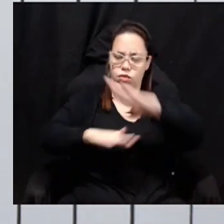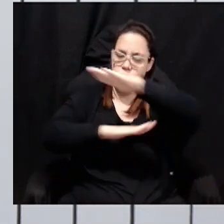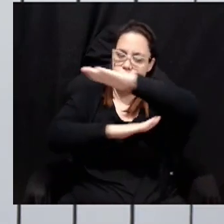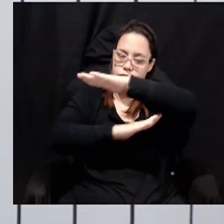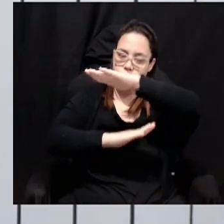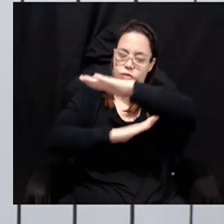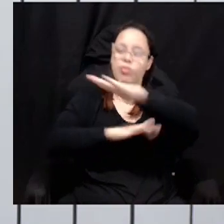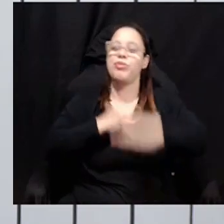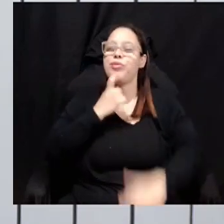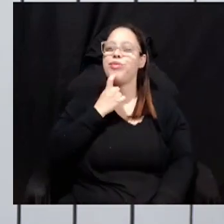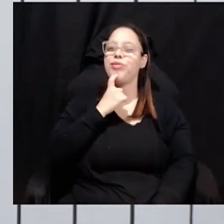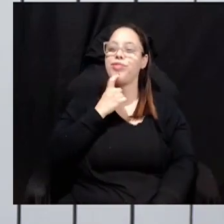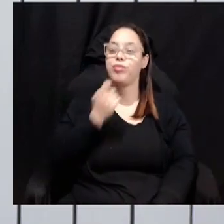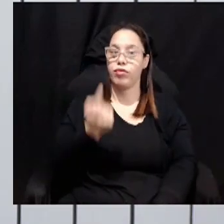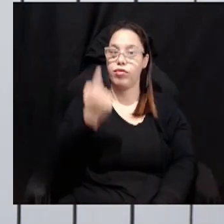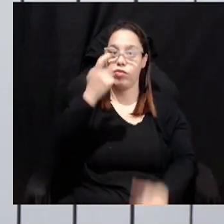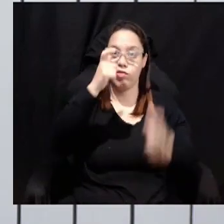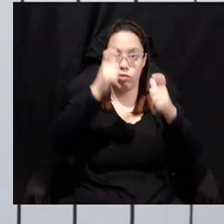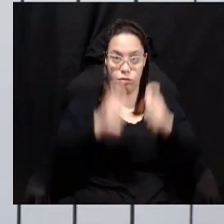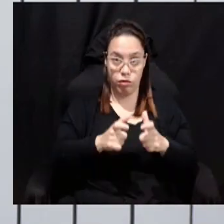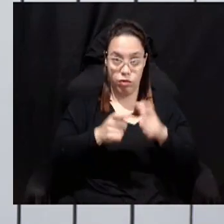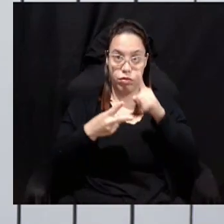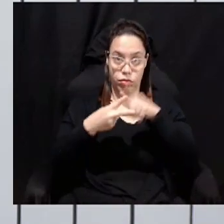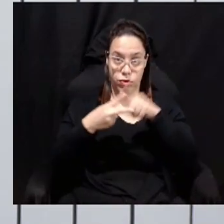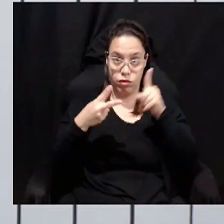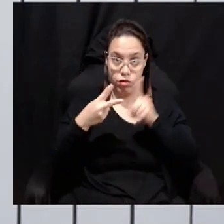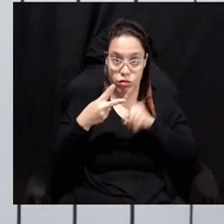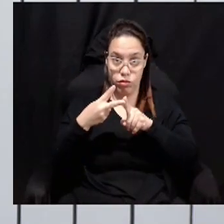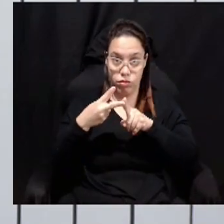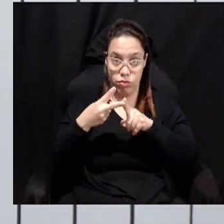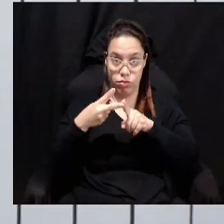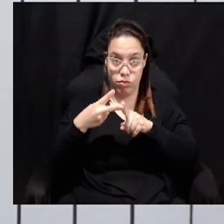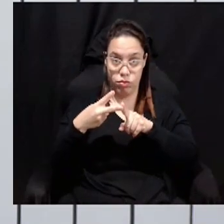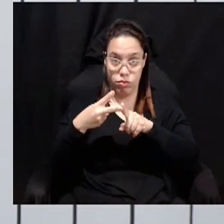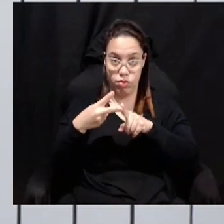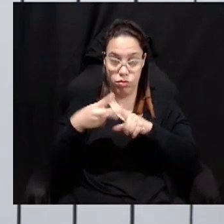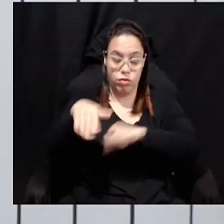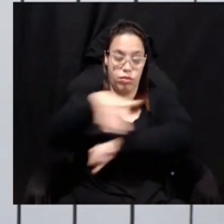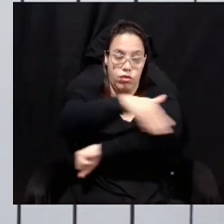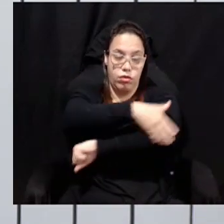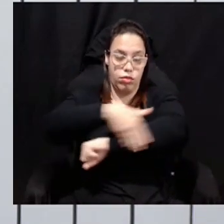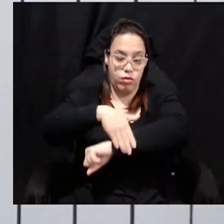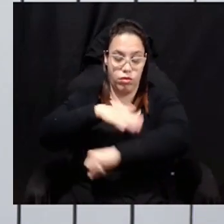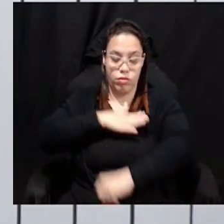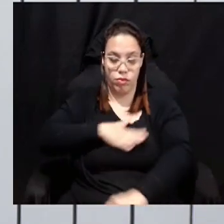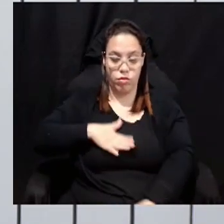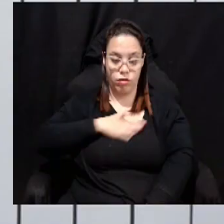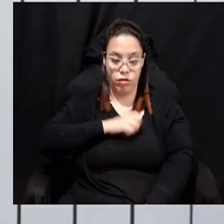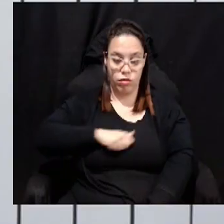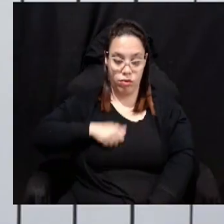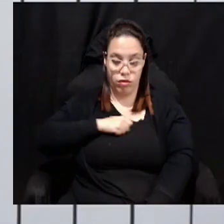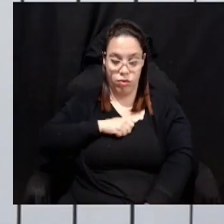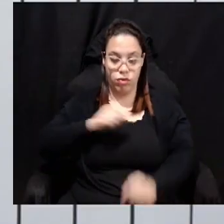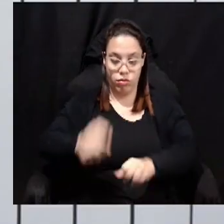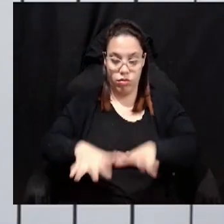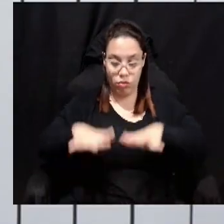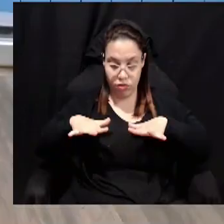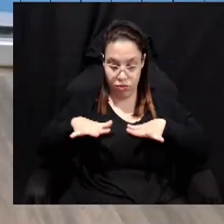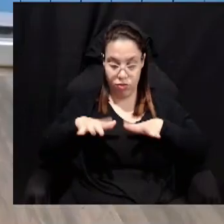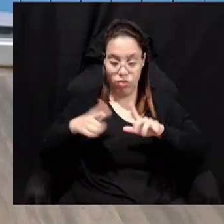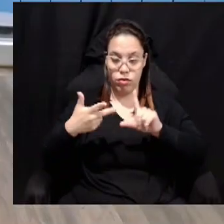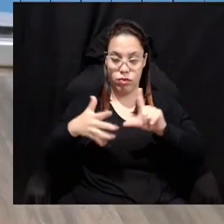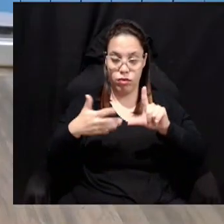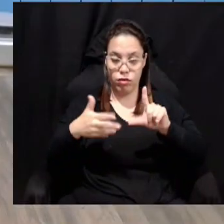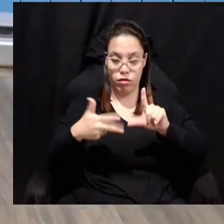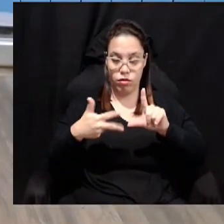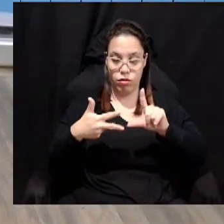é um desses pontos com 2 locais, na entrada da Avenida da Saudade e também no plenário do Legislativo. Agora